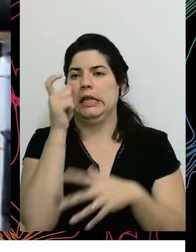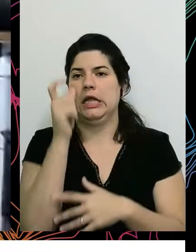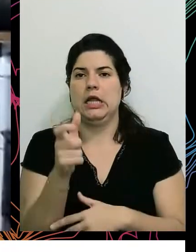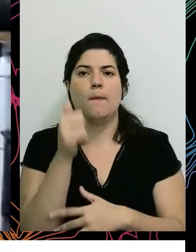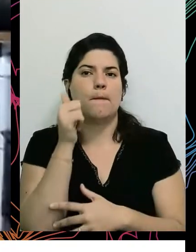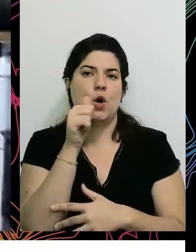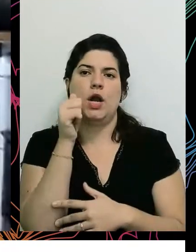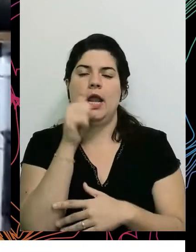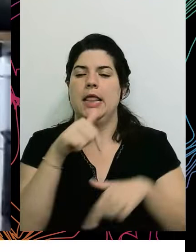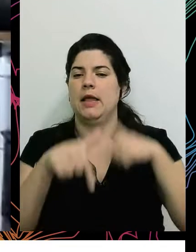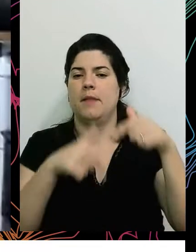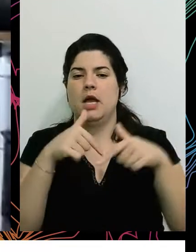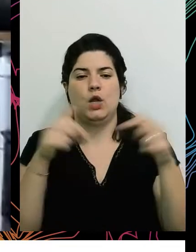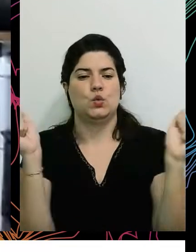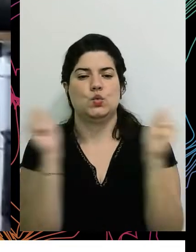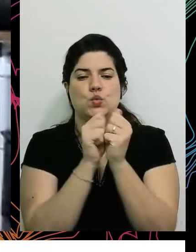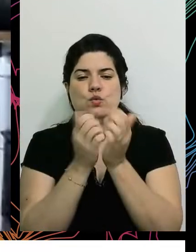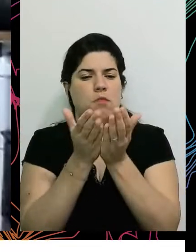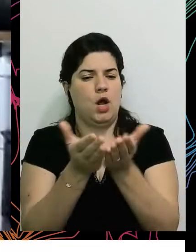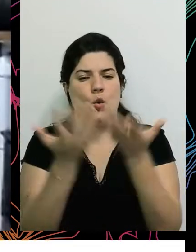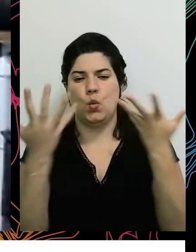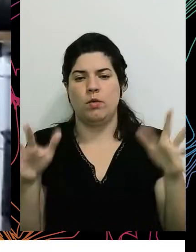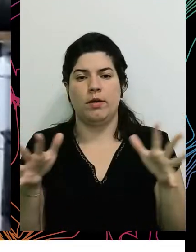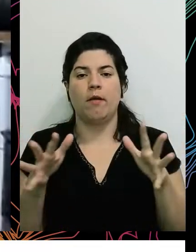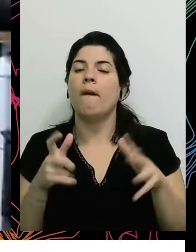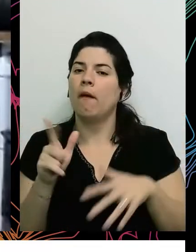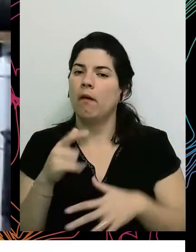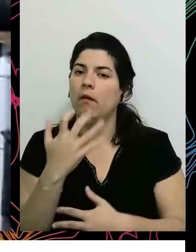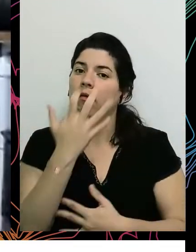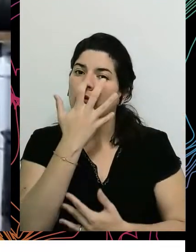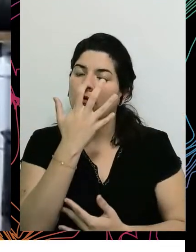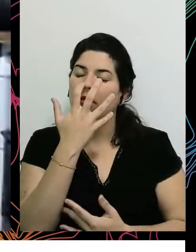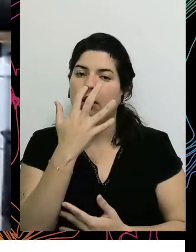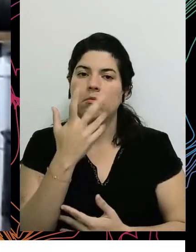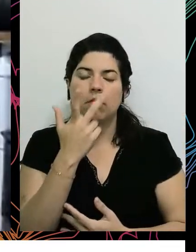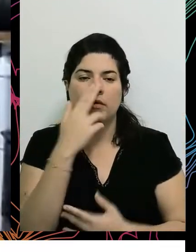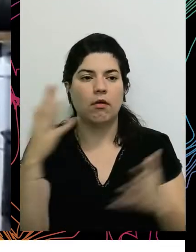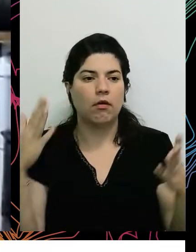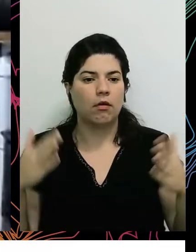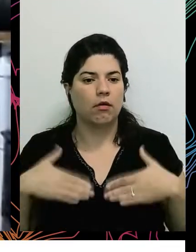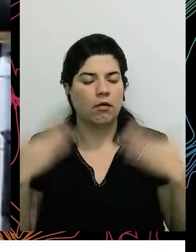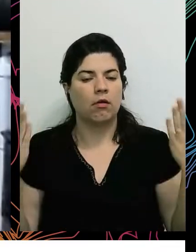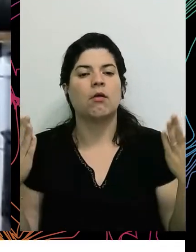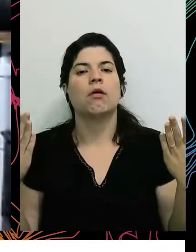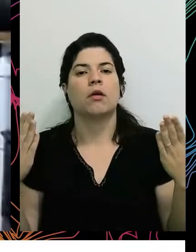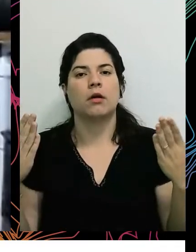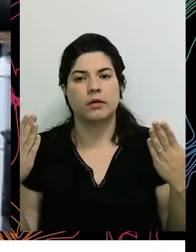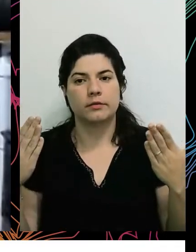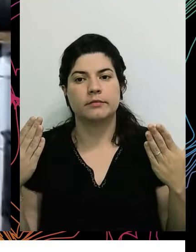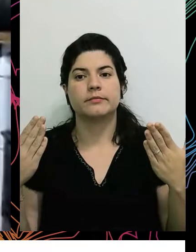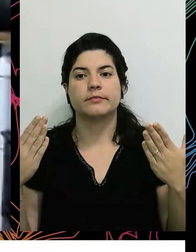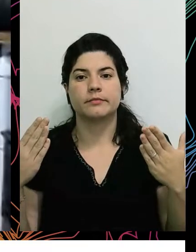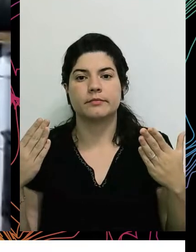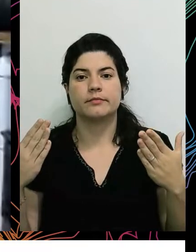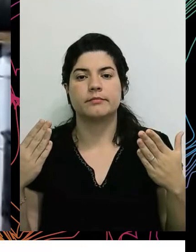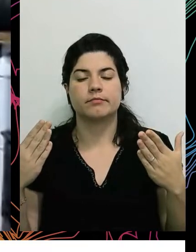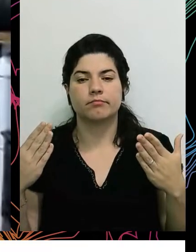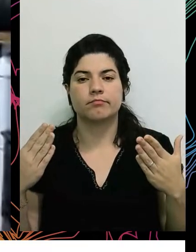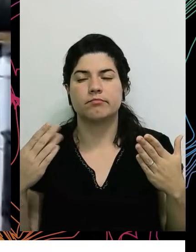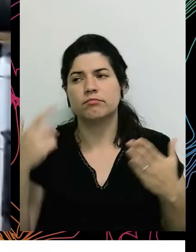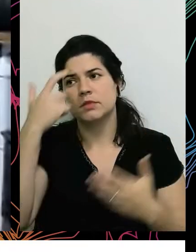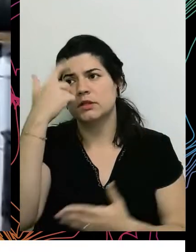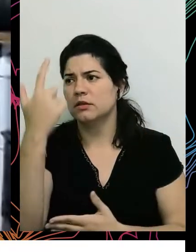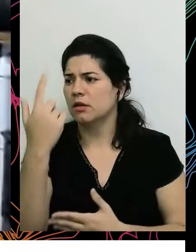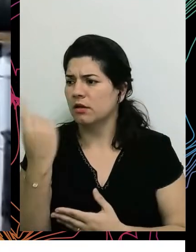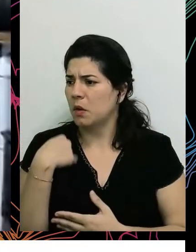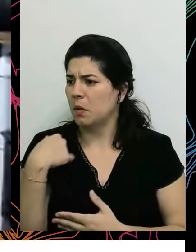interesse nenhum de ter mulher a bordo. Foi, assim, aquele balde de água fria na cabeça, né? Você pensa, meu Deus, o que eu estou